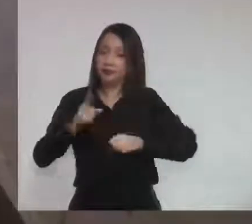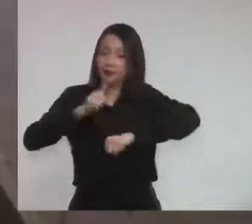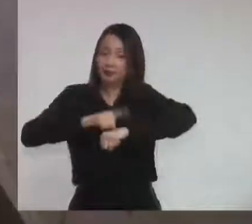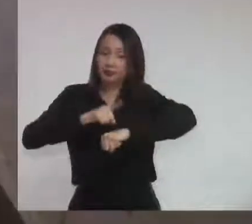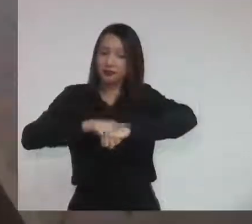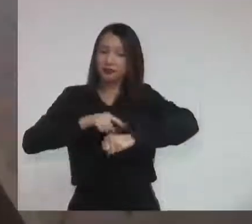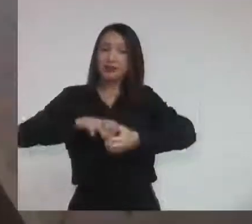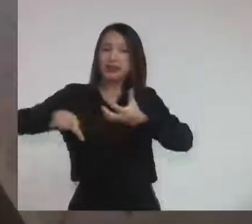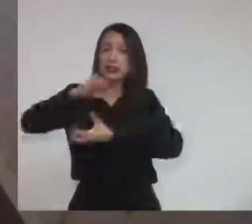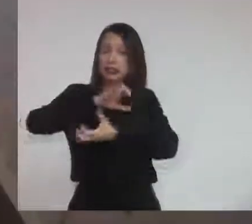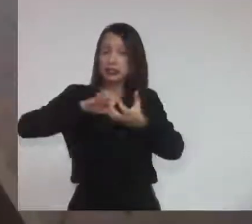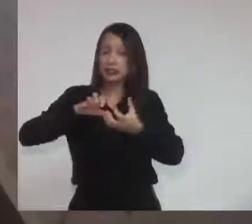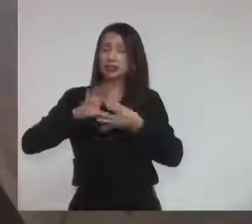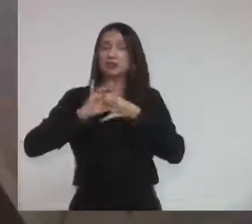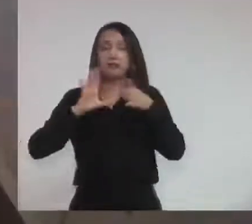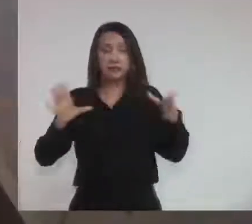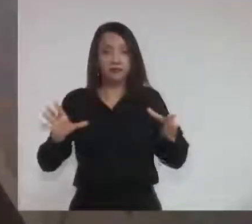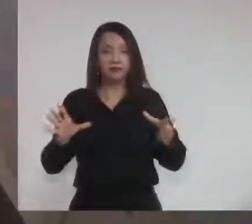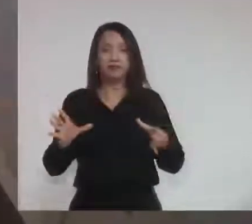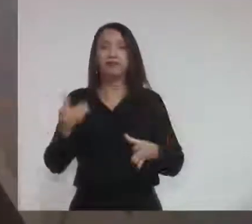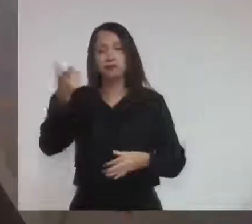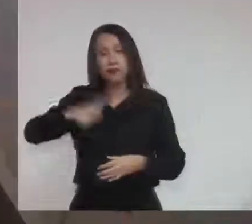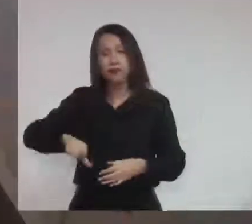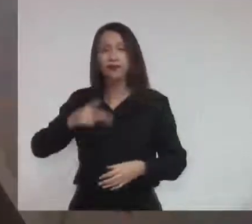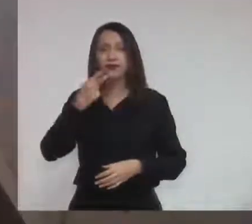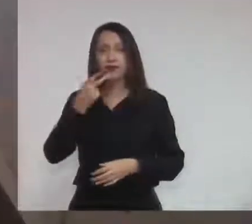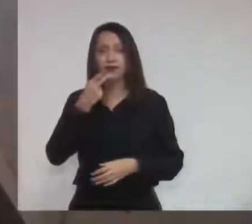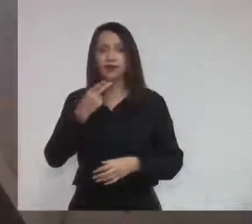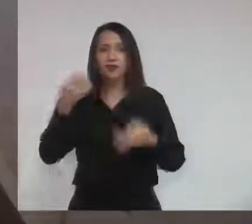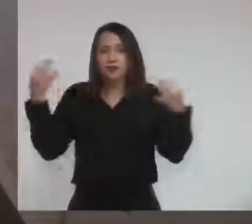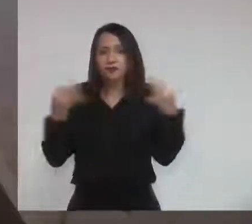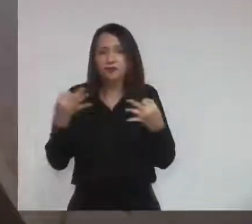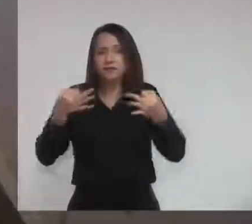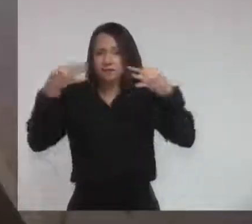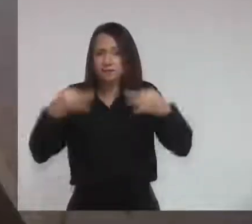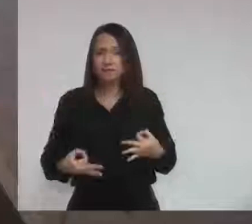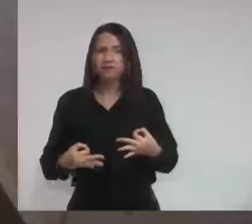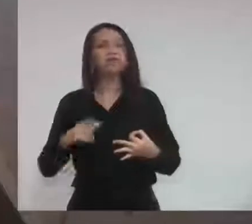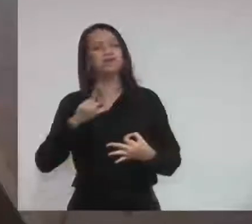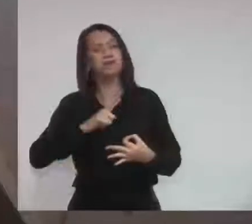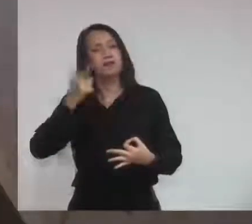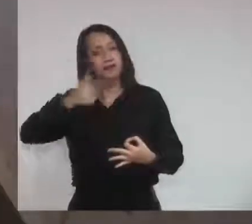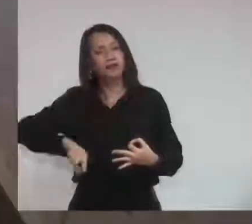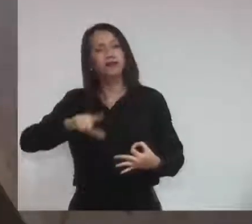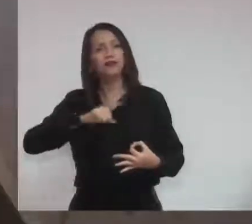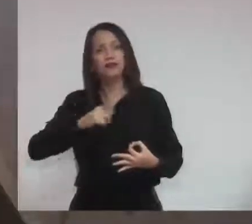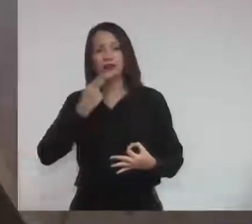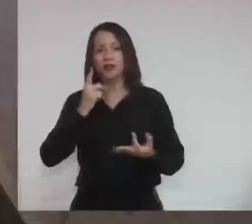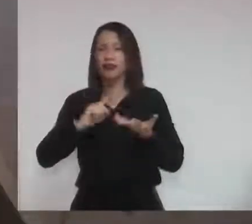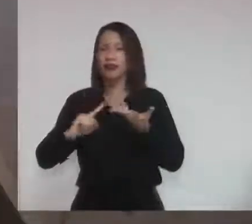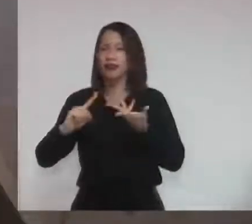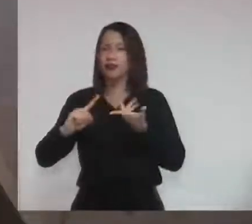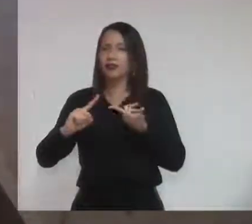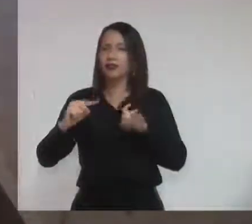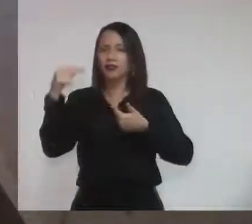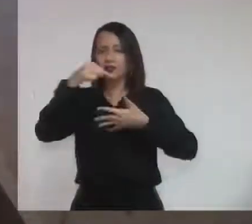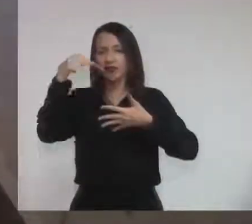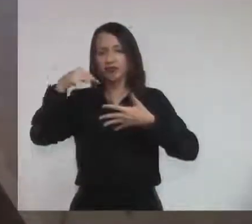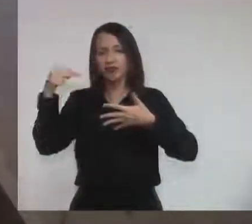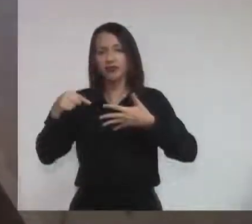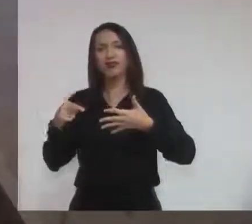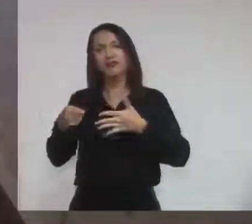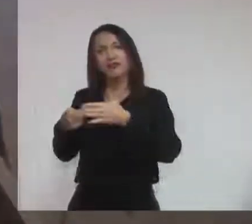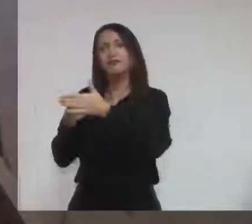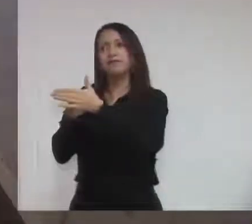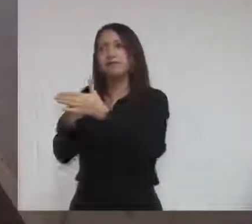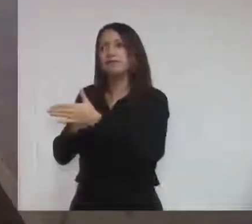permite. E volto a dizer, o que não quer dizer que isso tudo esteja perfeito e correto. Há erros, há falhas, há vários pontos que a gente tem constantemente cobrado